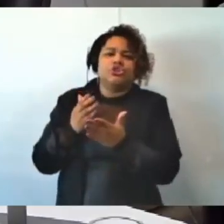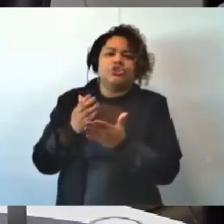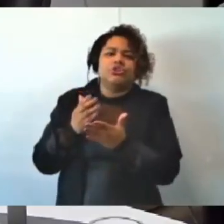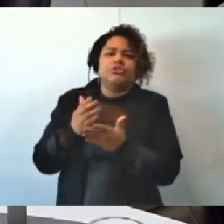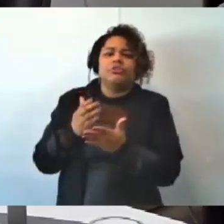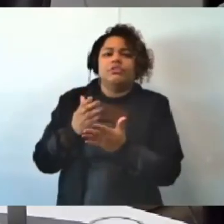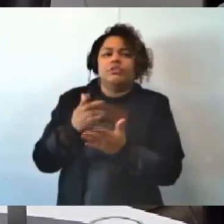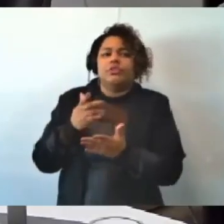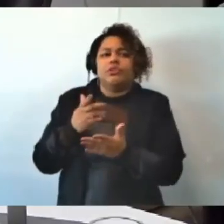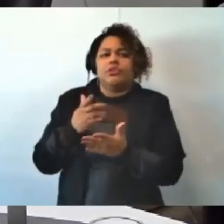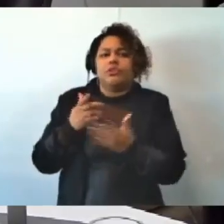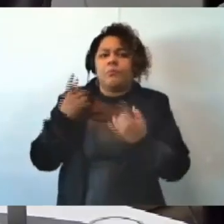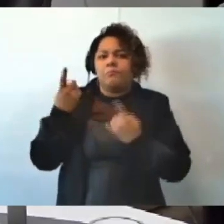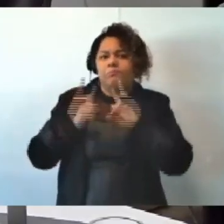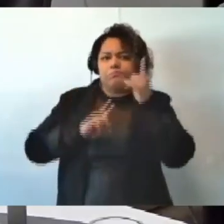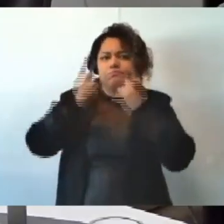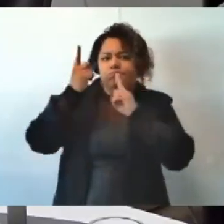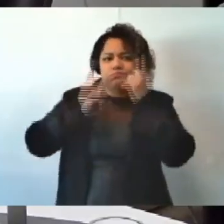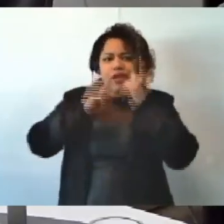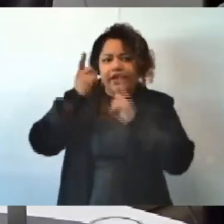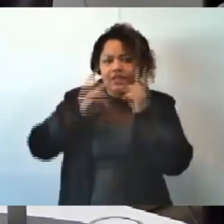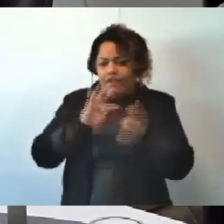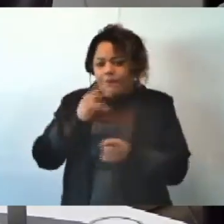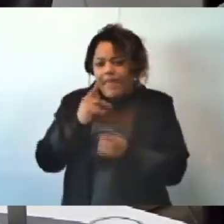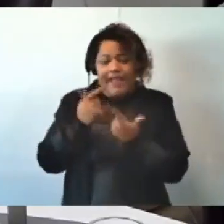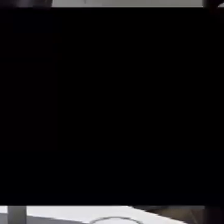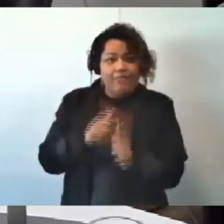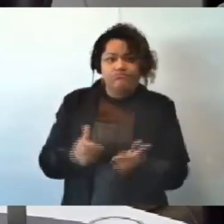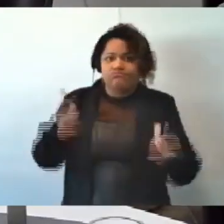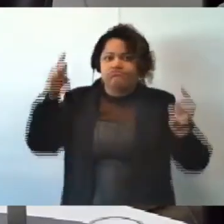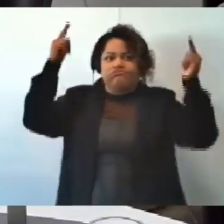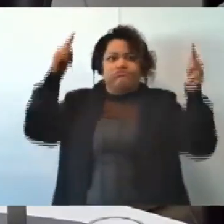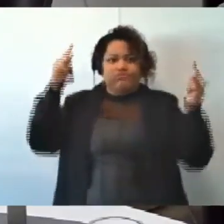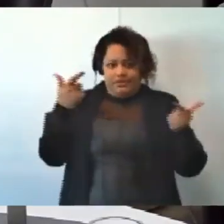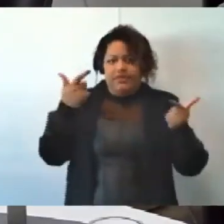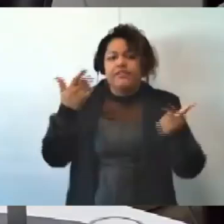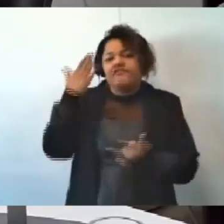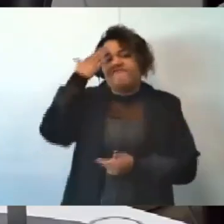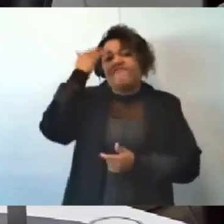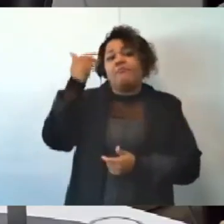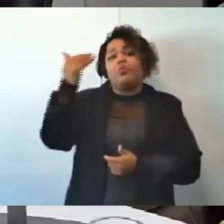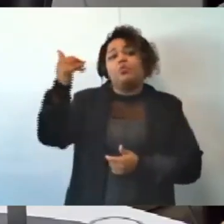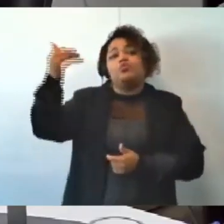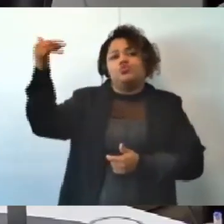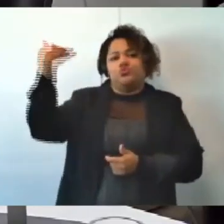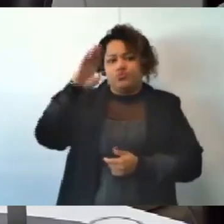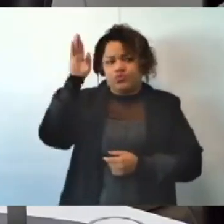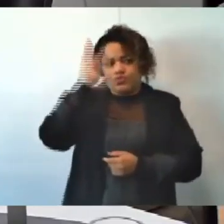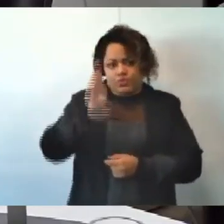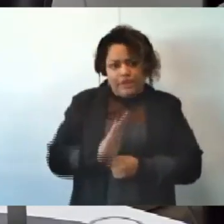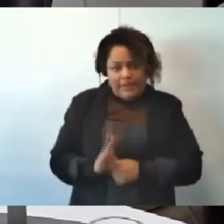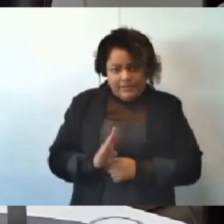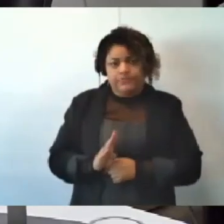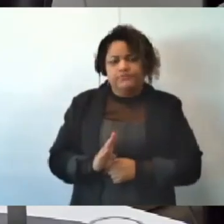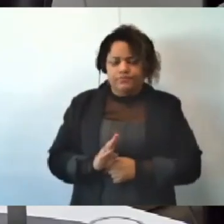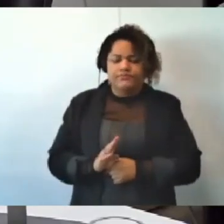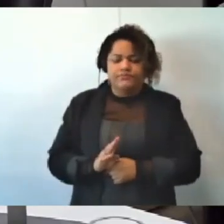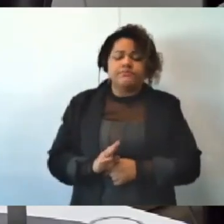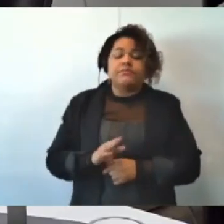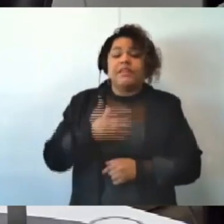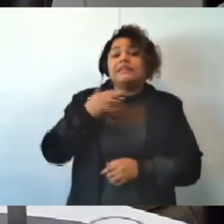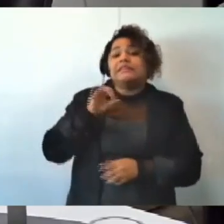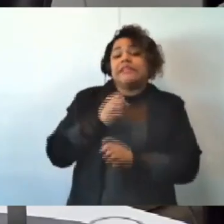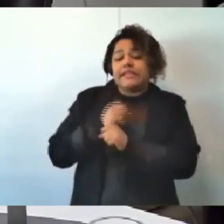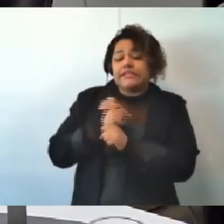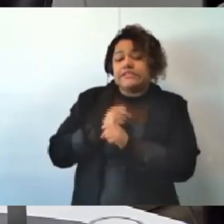Belo Horizonte, que tomou proporção enorme, né, conhecido no Brasil inteiro, há 10 anos atrás, o ponte